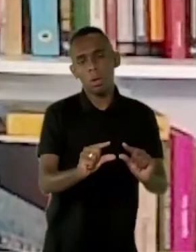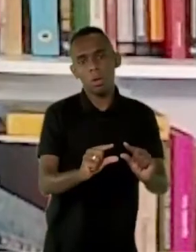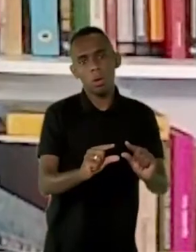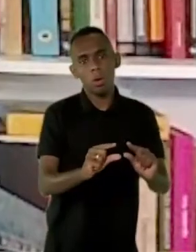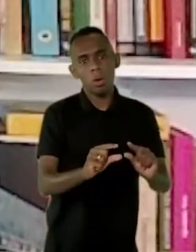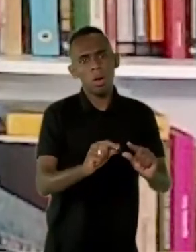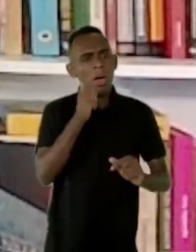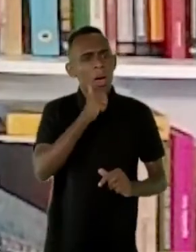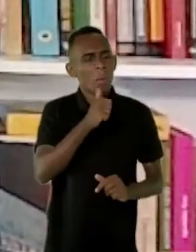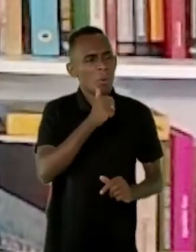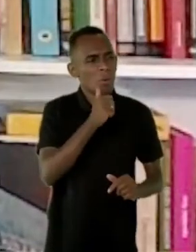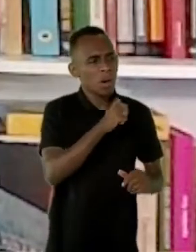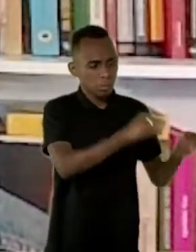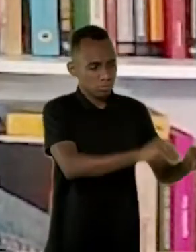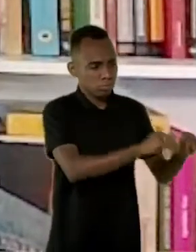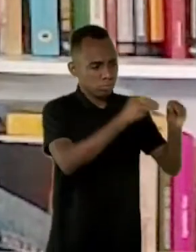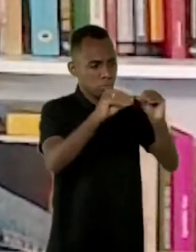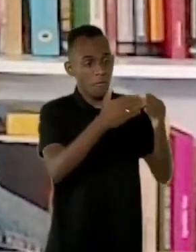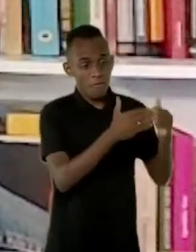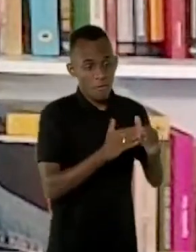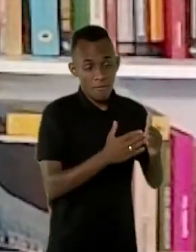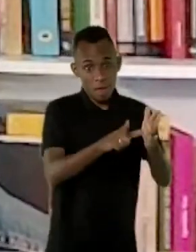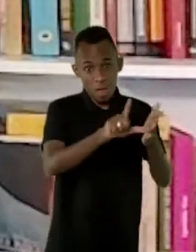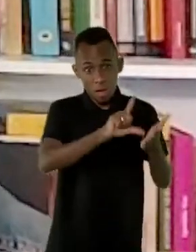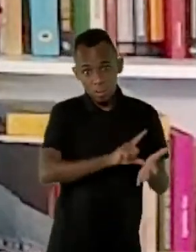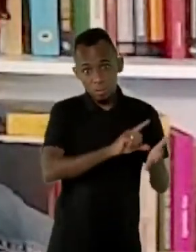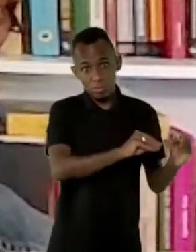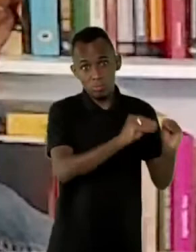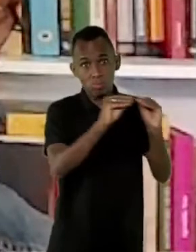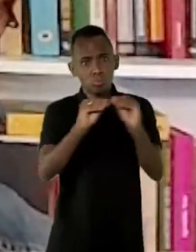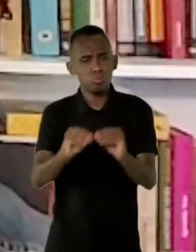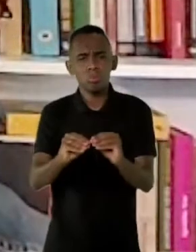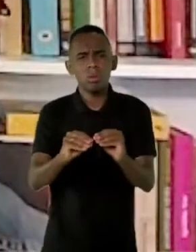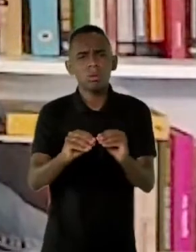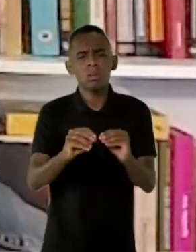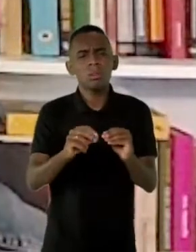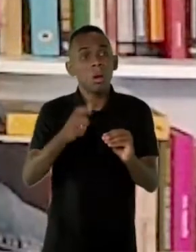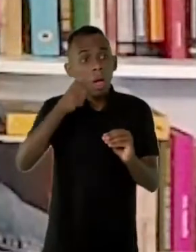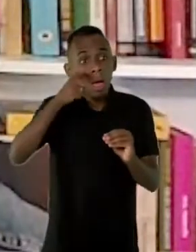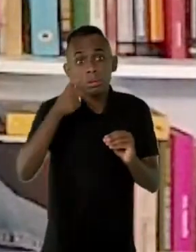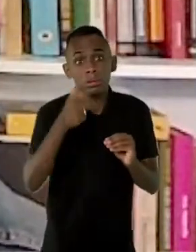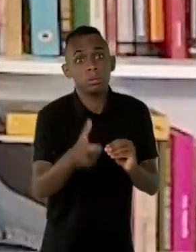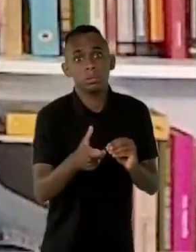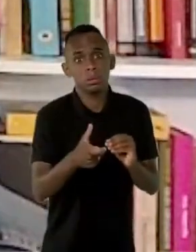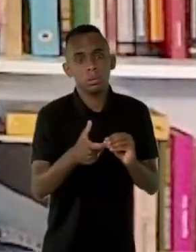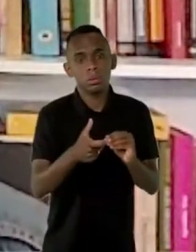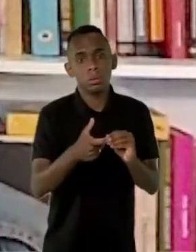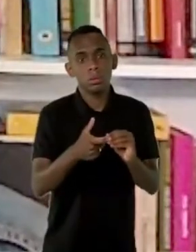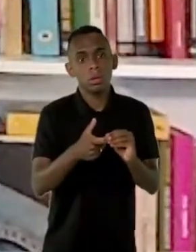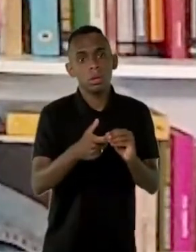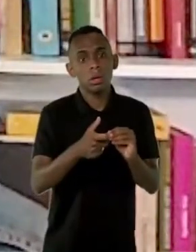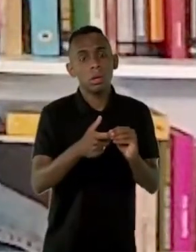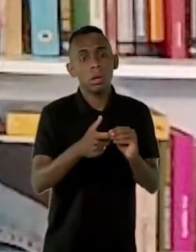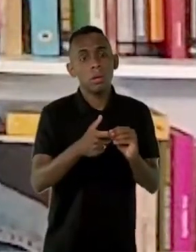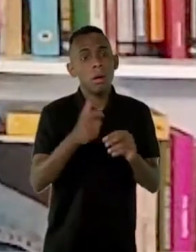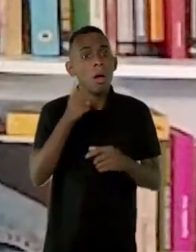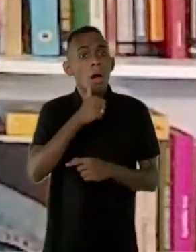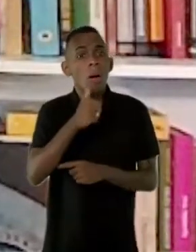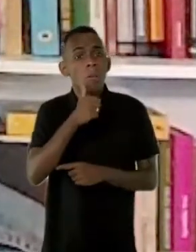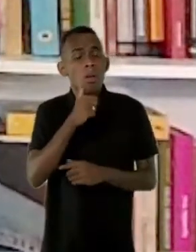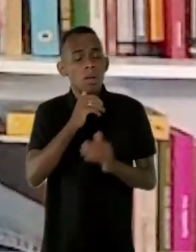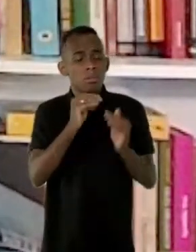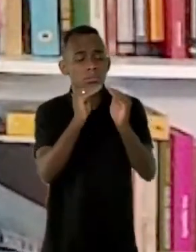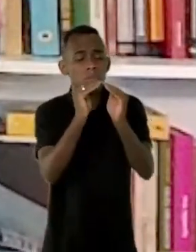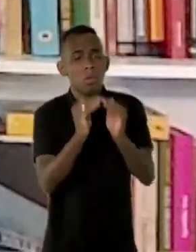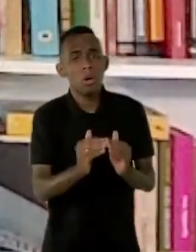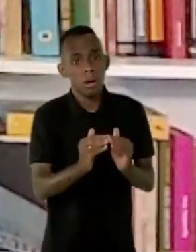que saiu da favela, não despertou tanto atenção para aquela mulher que vivia na casa de alvenaria